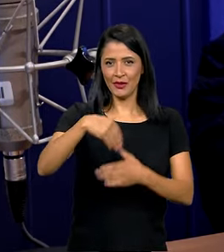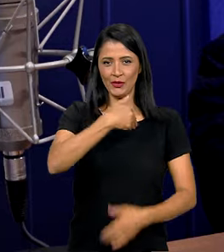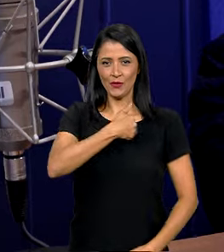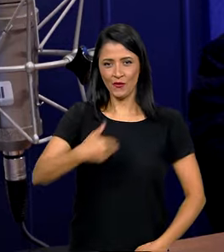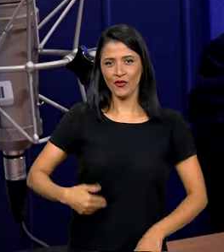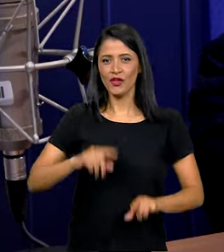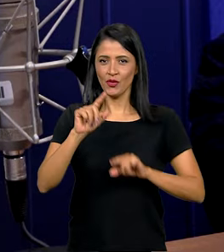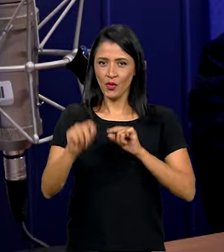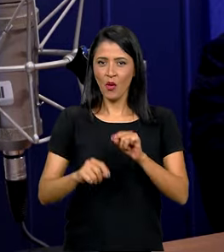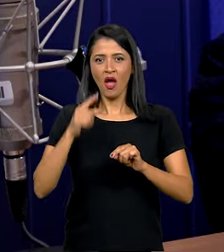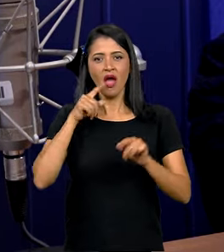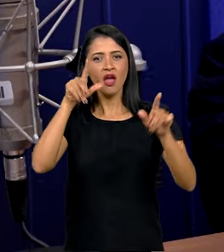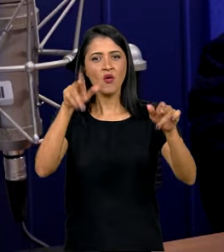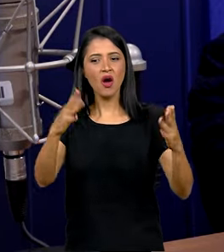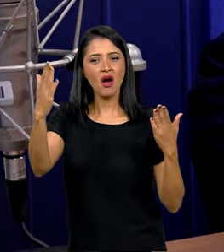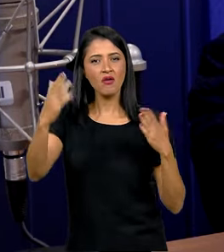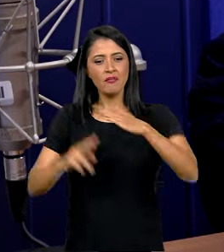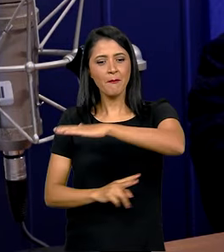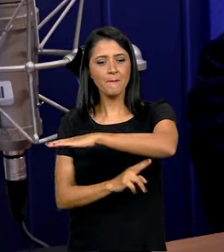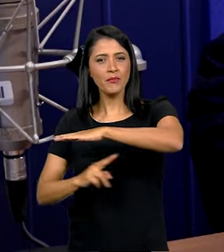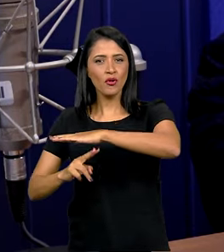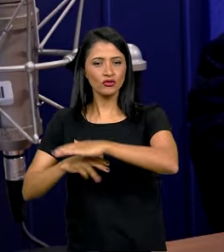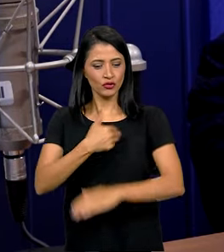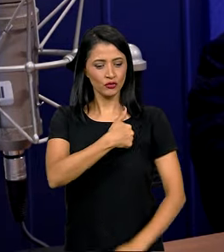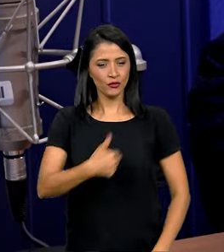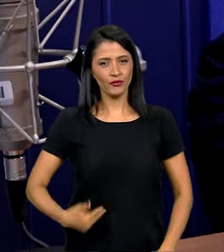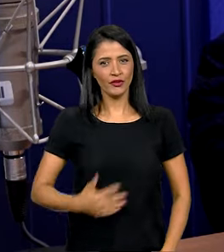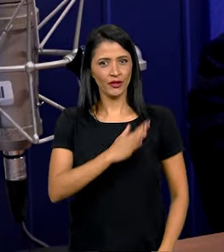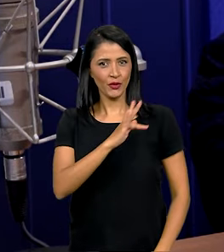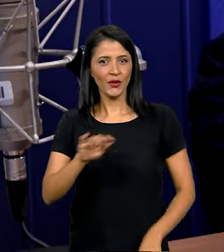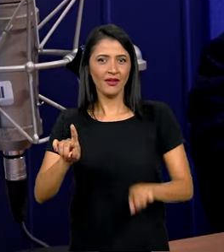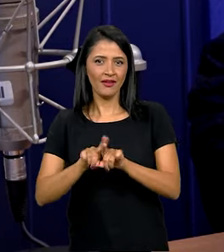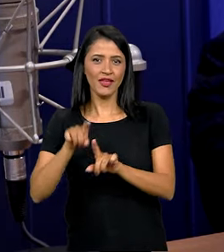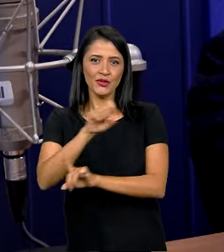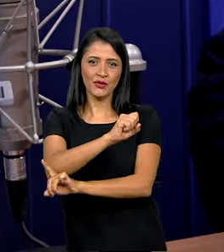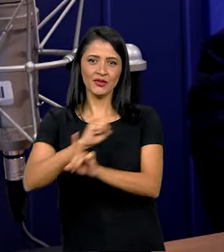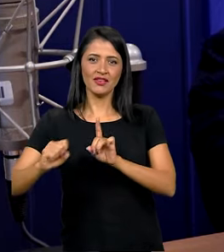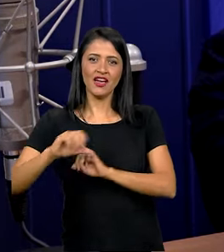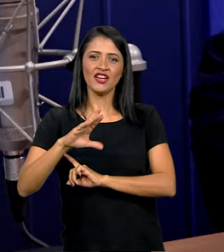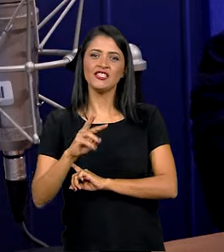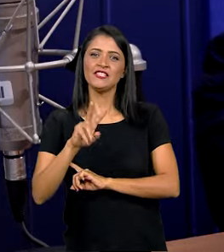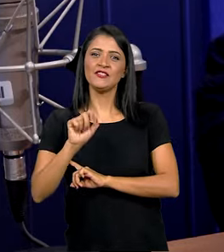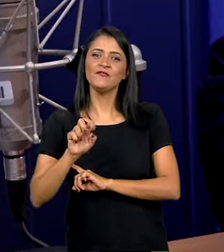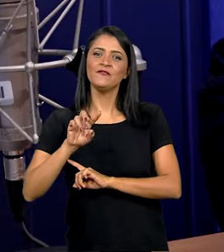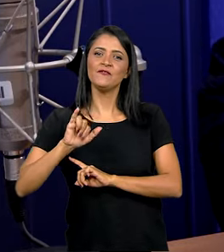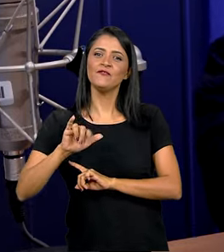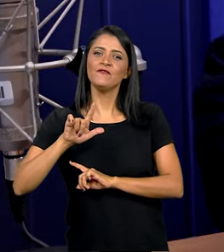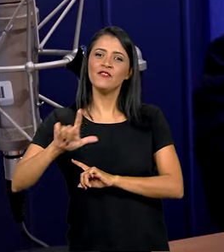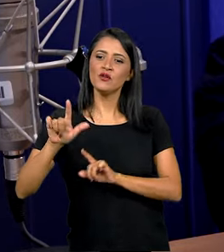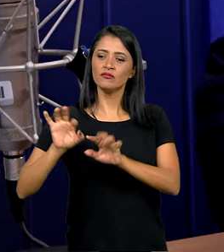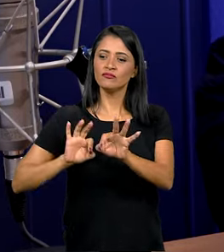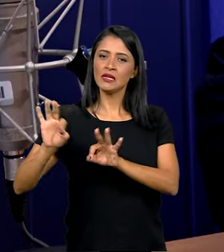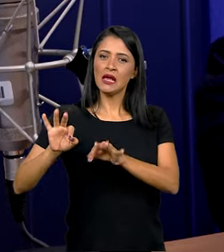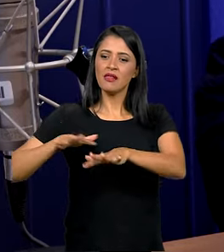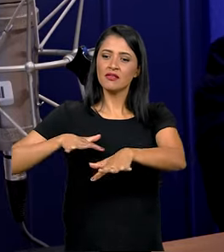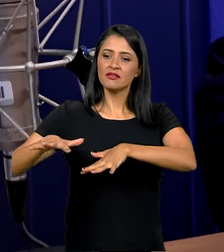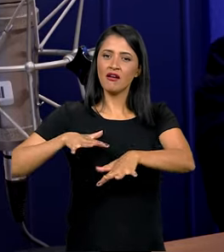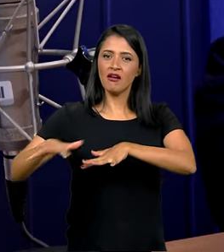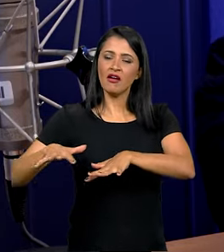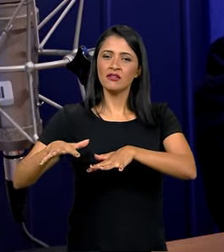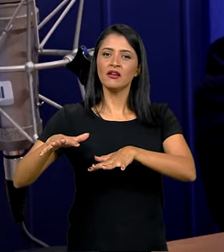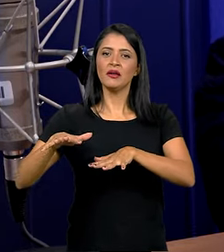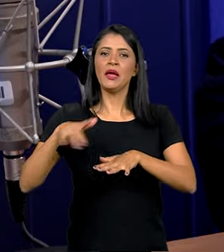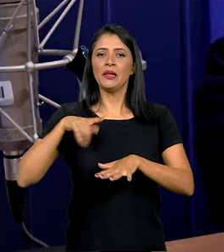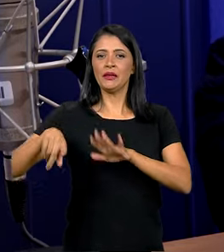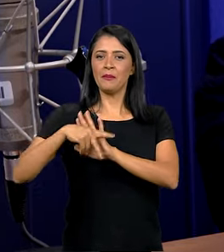governo é fazer a ponte entre o governo federal e a sociedade civil organizada os movimentos sociais